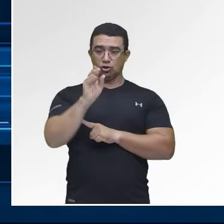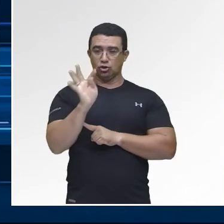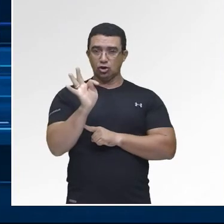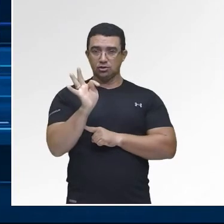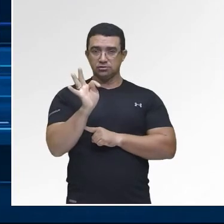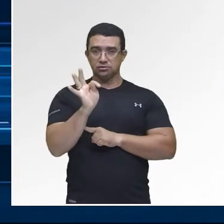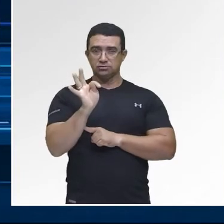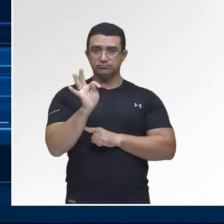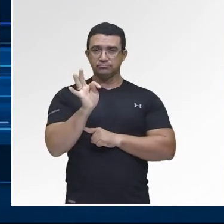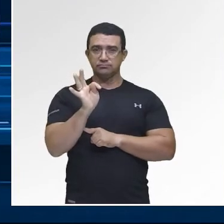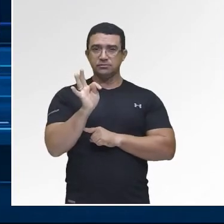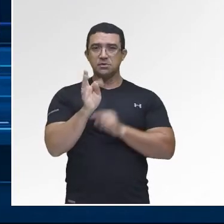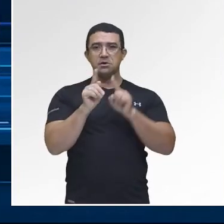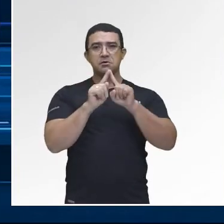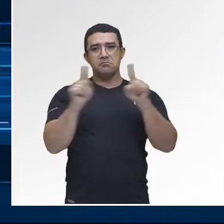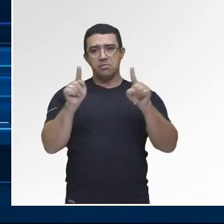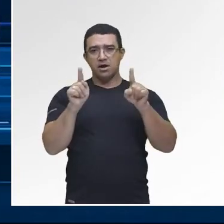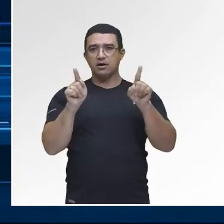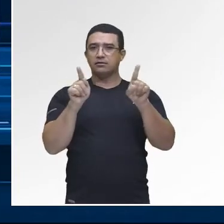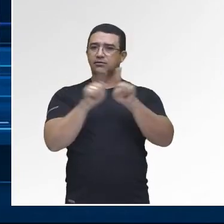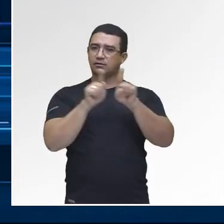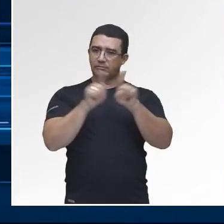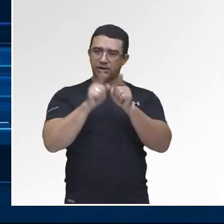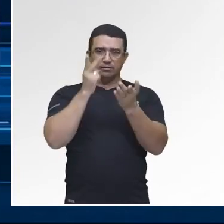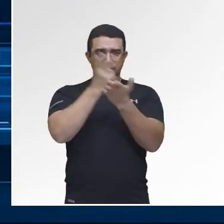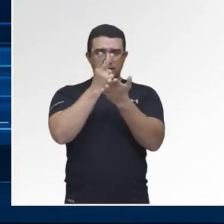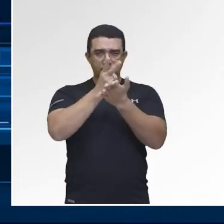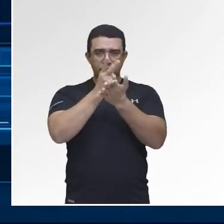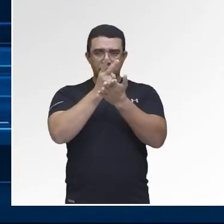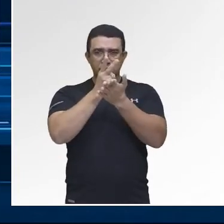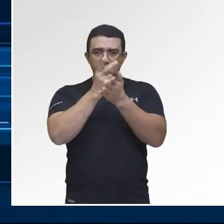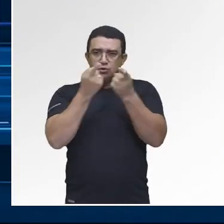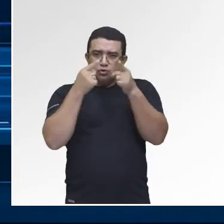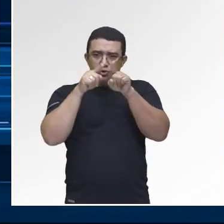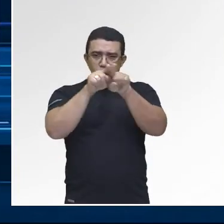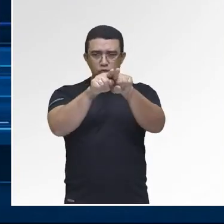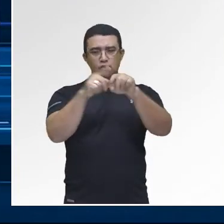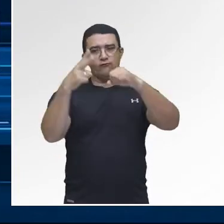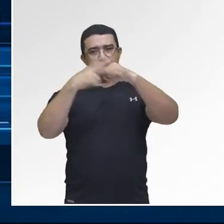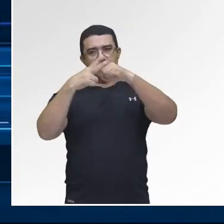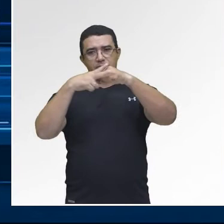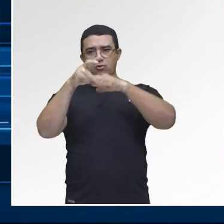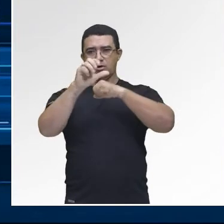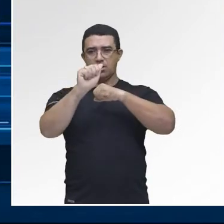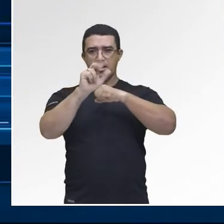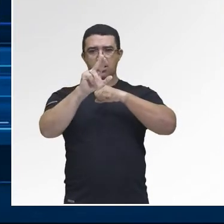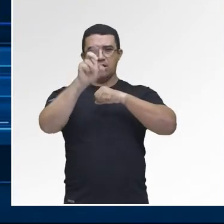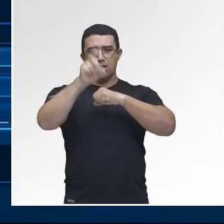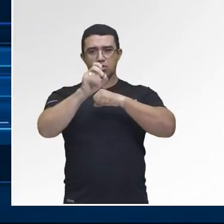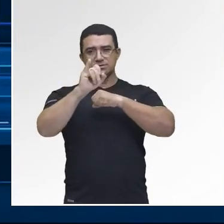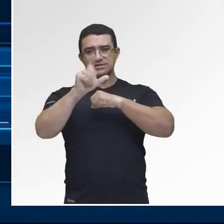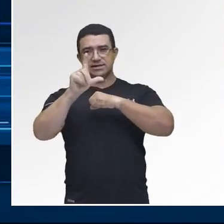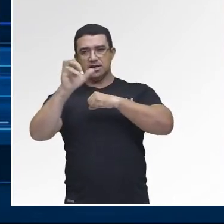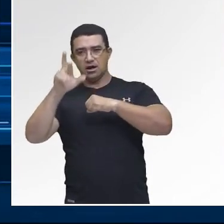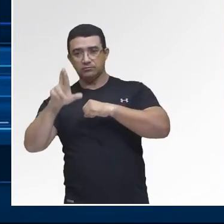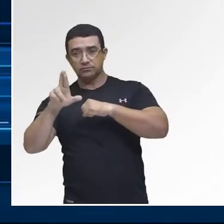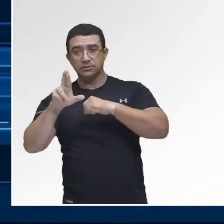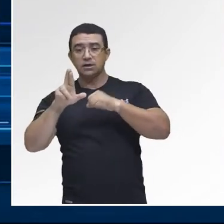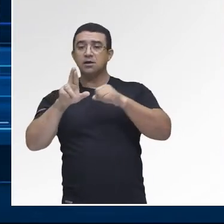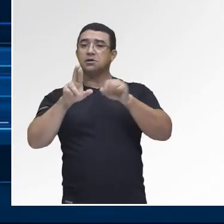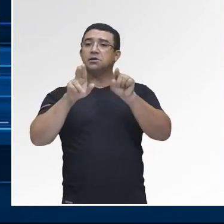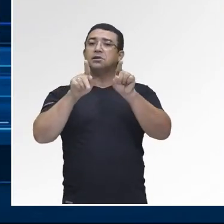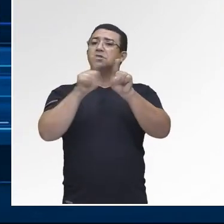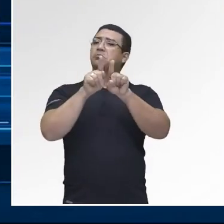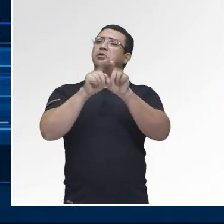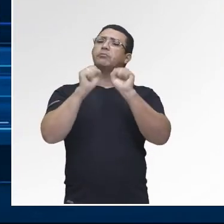esse not, ele vai ser acrescido sempre ao verbo auxiliar, como já foi falado, só que eu tenho duas formas possíveis. Olha só, eu tenho